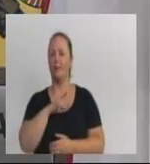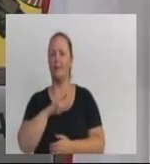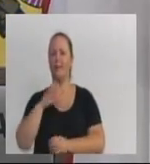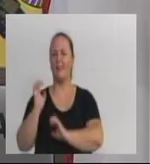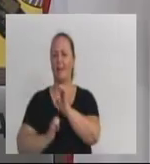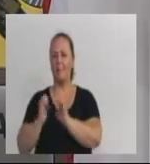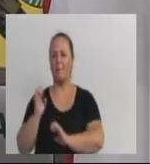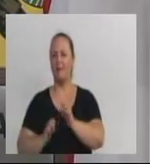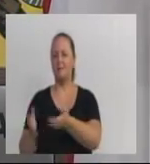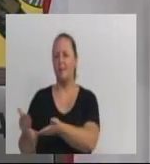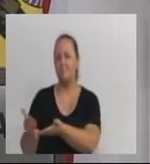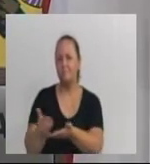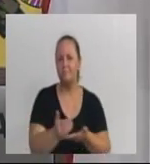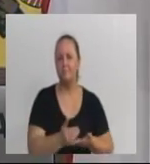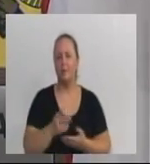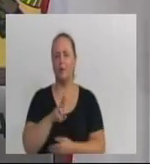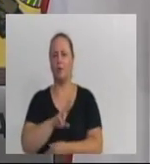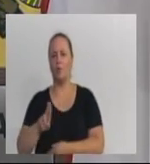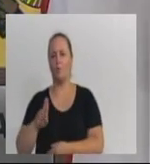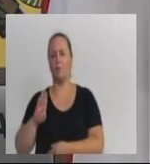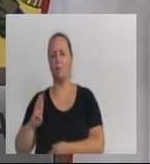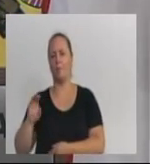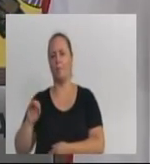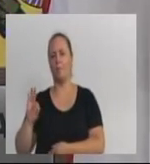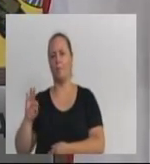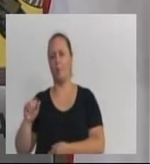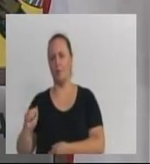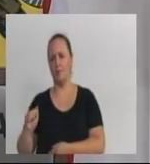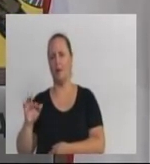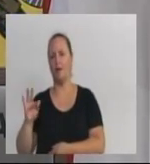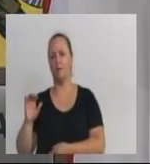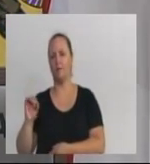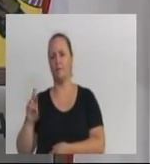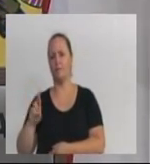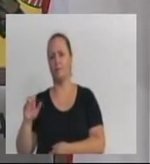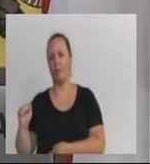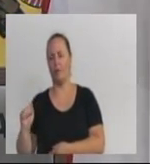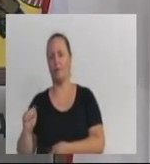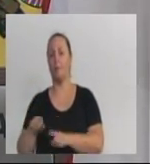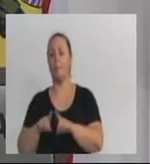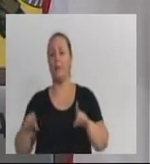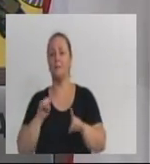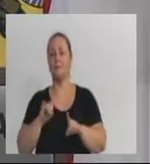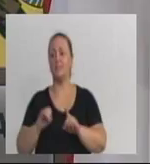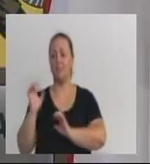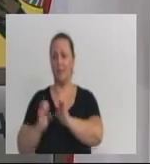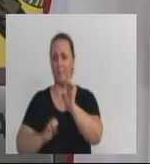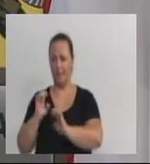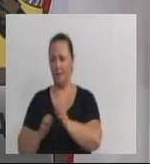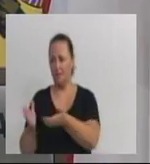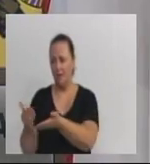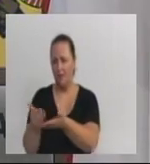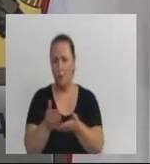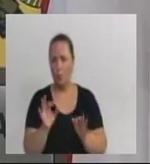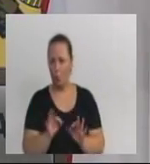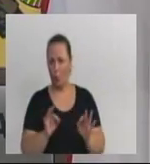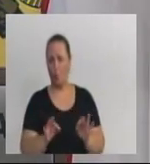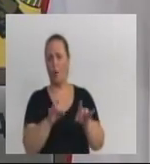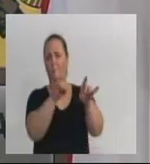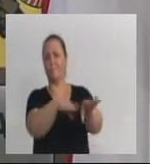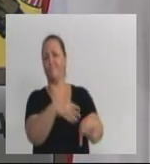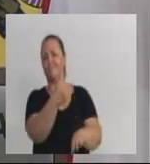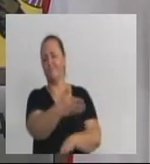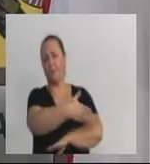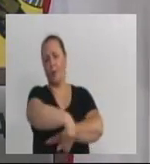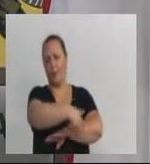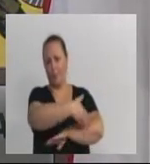essas empresas continuam prestando o seu serviço. Mas aquilo que não é prestado por elas, que é isso que tem natureza de lixo, lixo, lixo, propriamente dito, isto